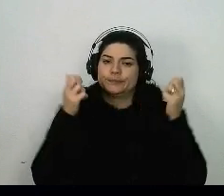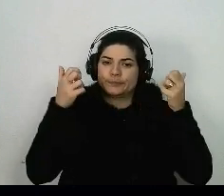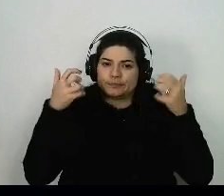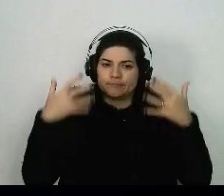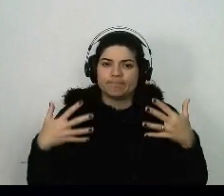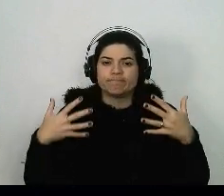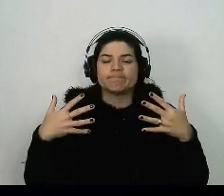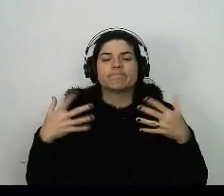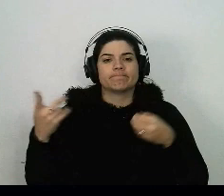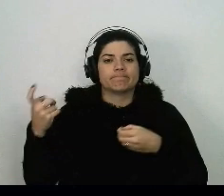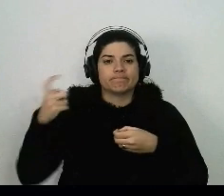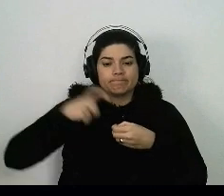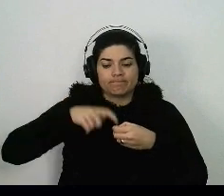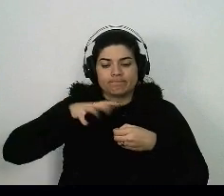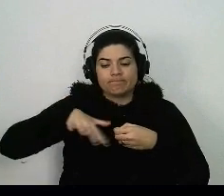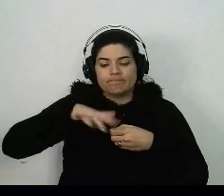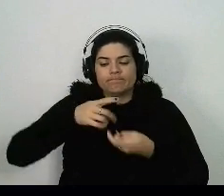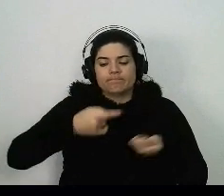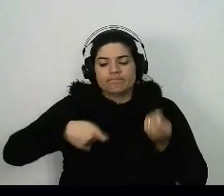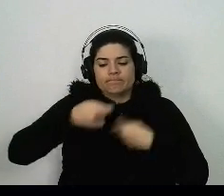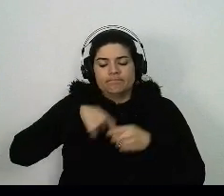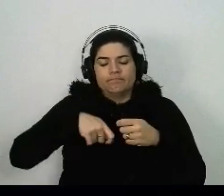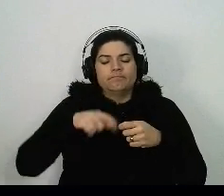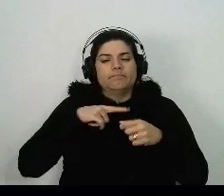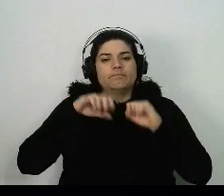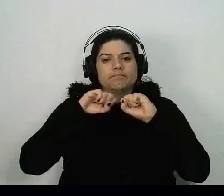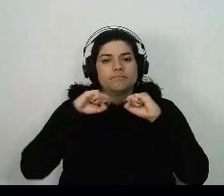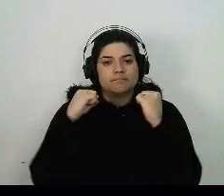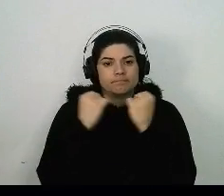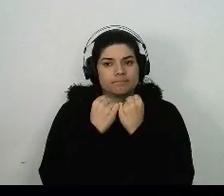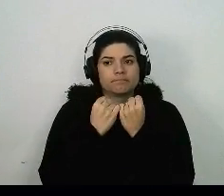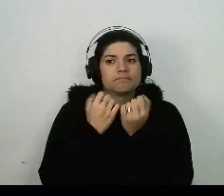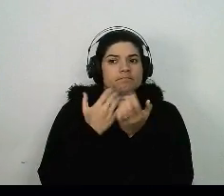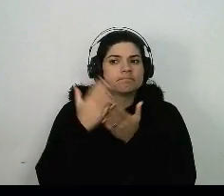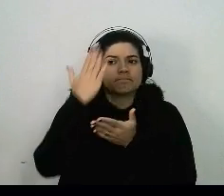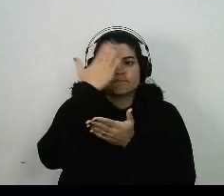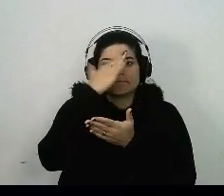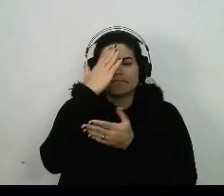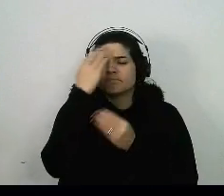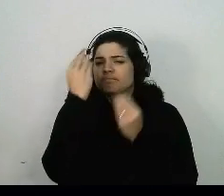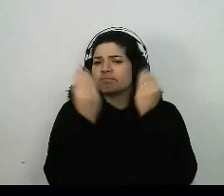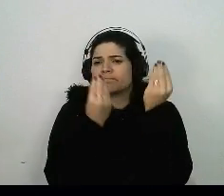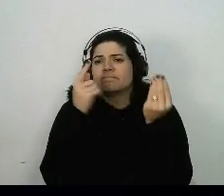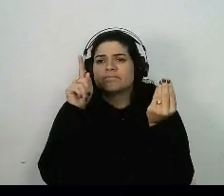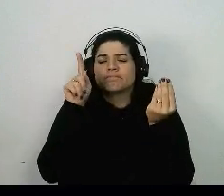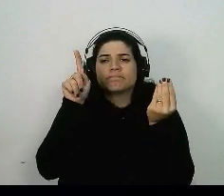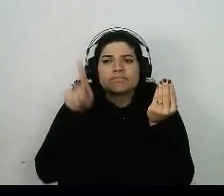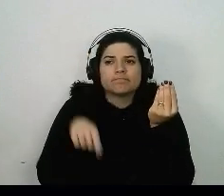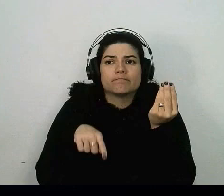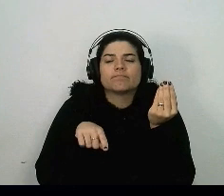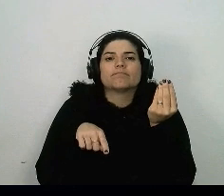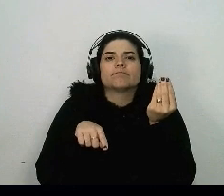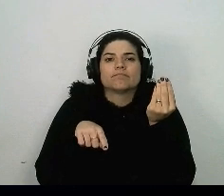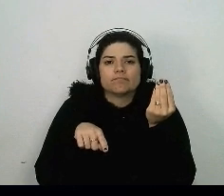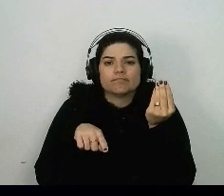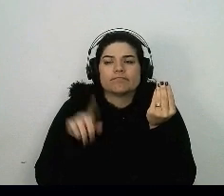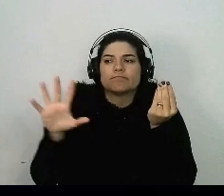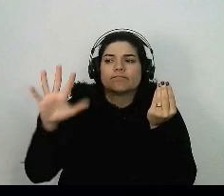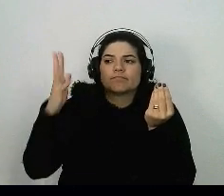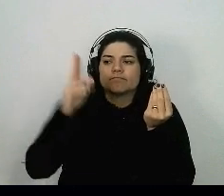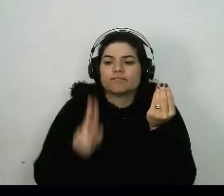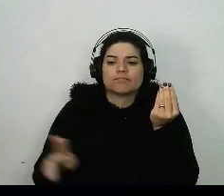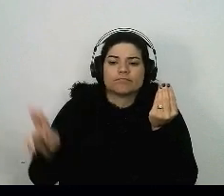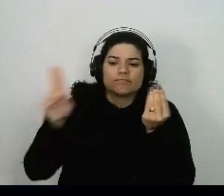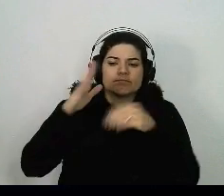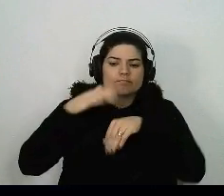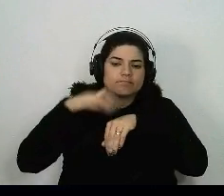para a área de negócio, voltou para as squads para entender como que seria os casos de usos mais utilizados.